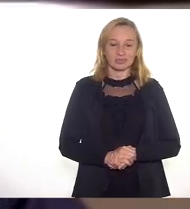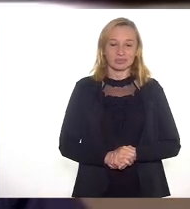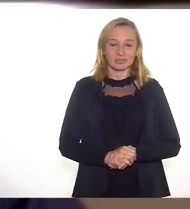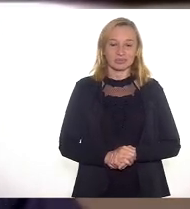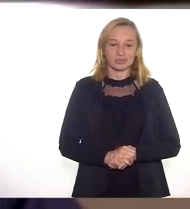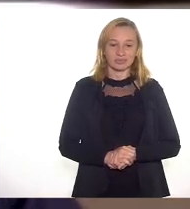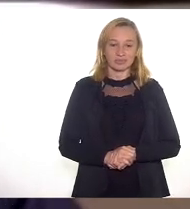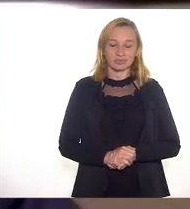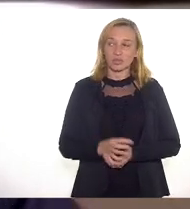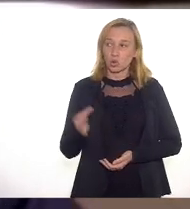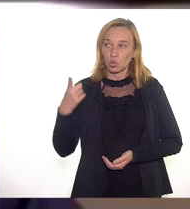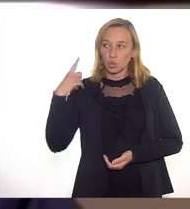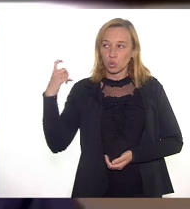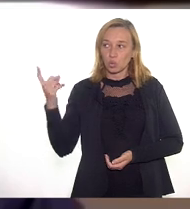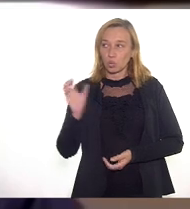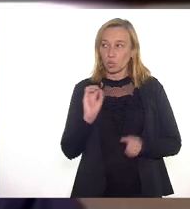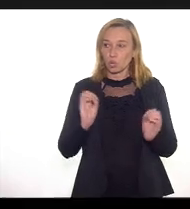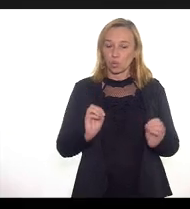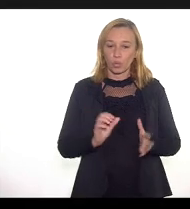Tá sem som, Adriana.